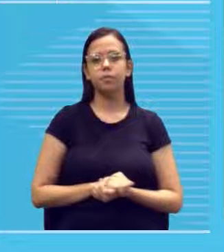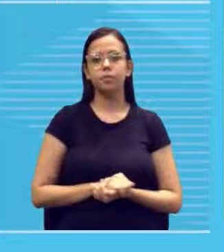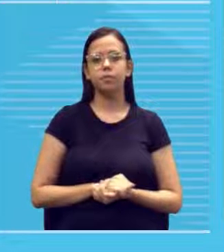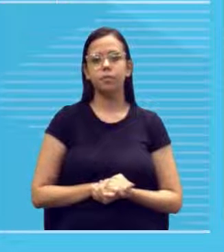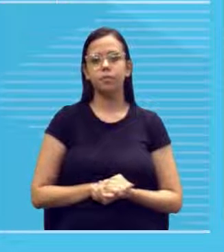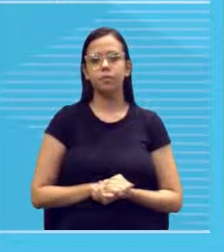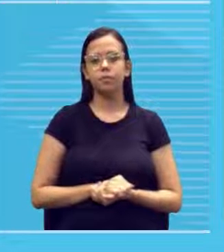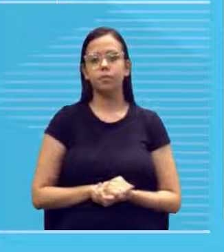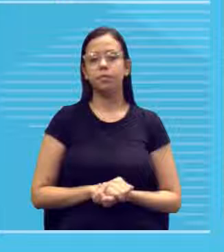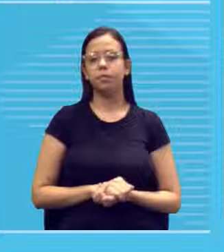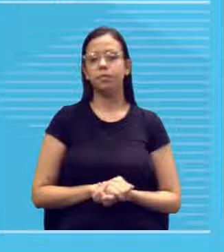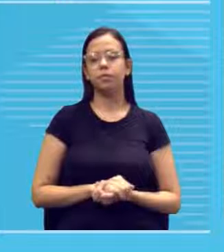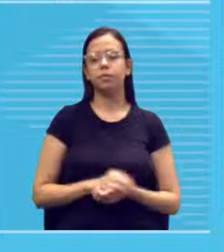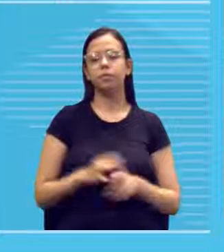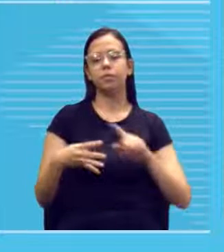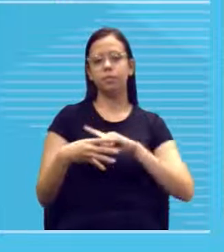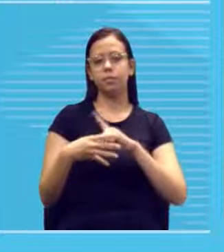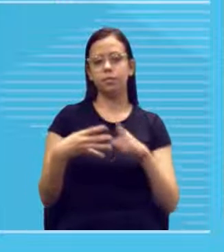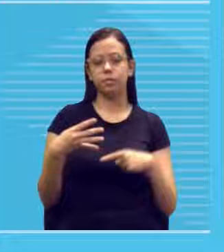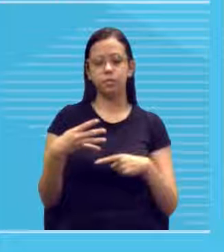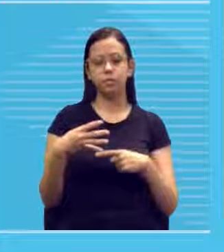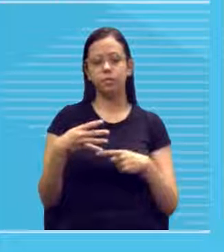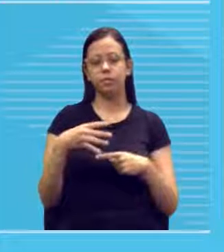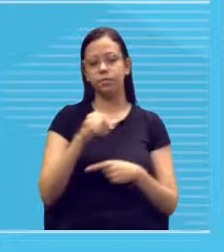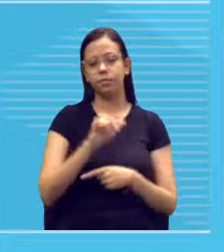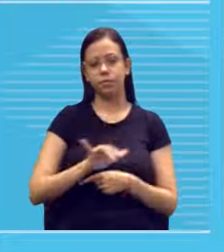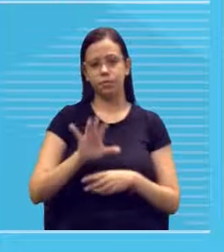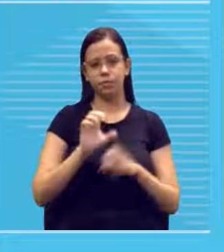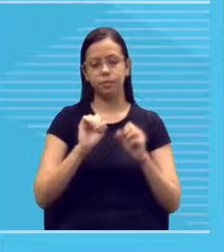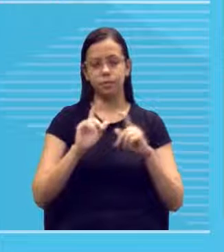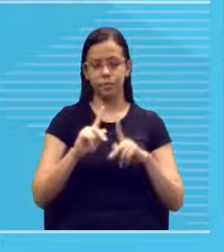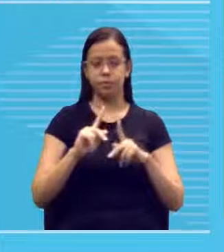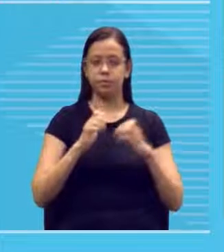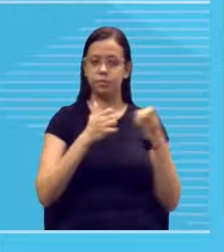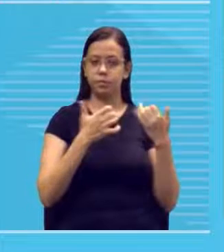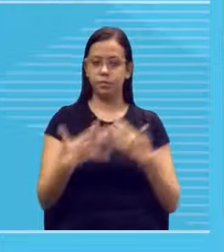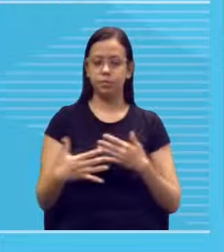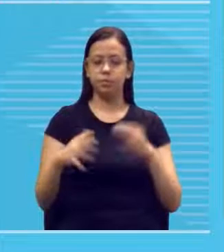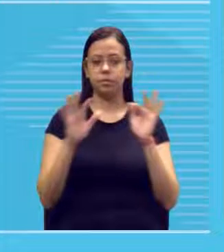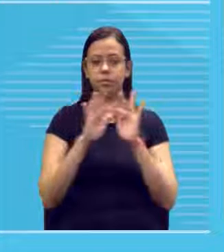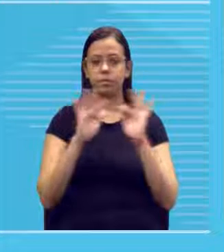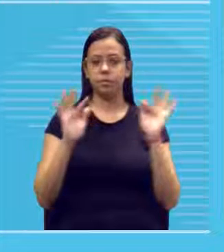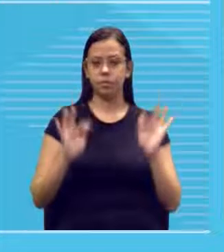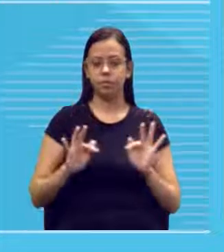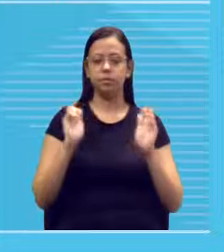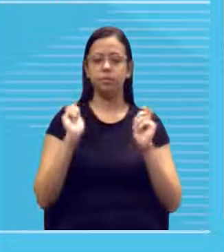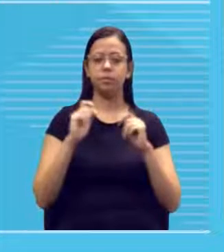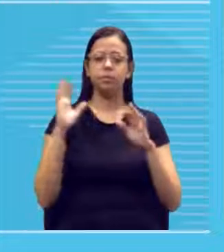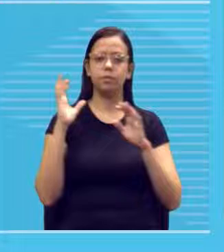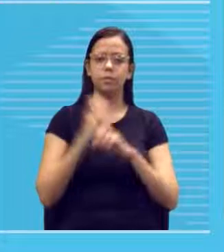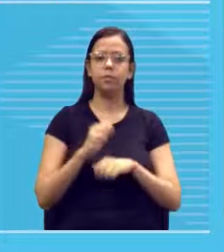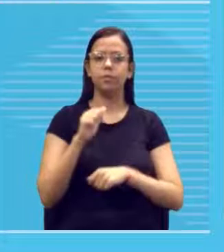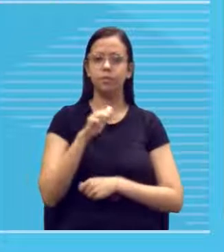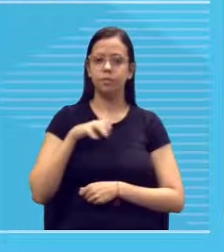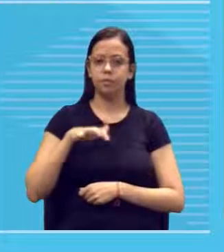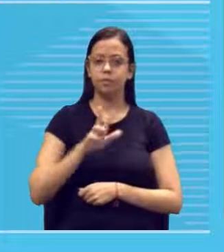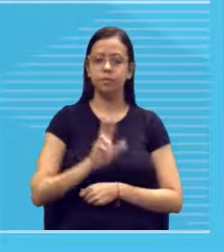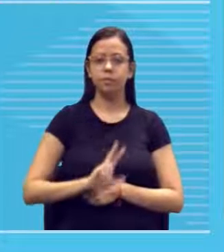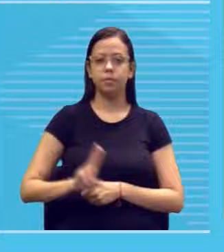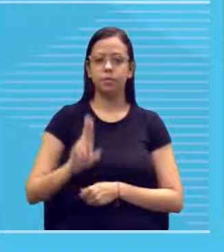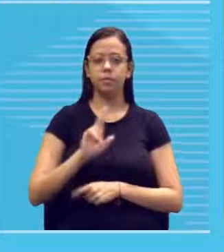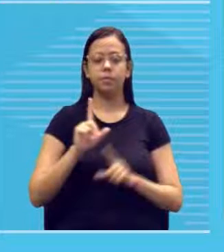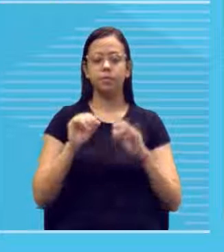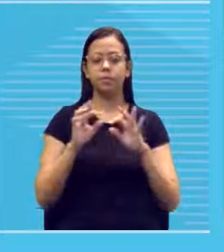quadriláteros beleza desenvolvemos a fórmula para calcular a área usando aí